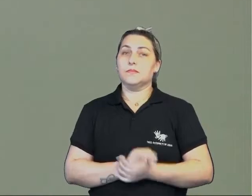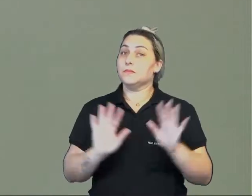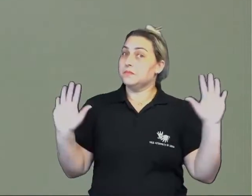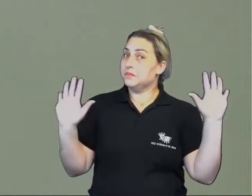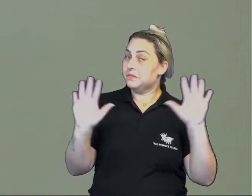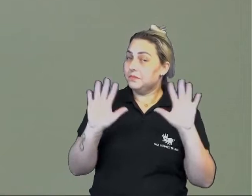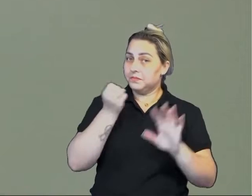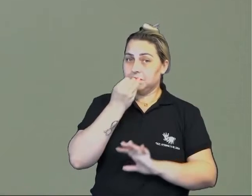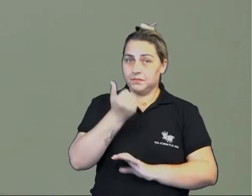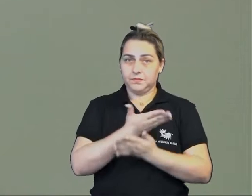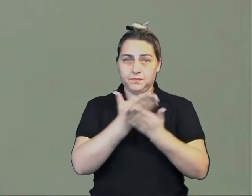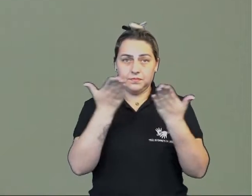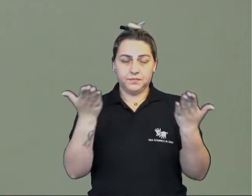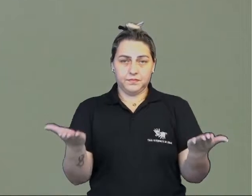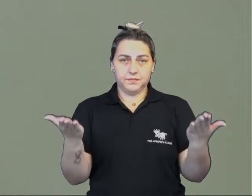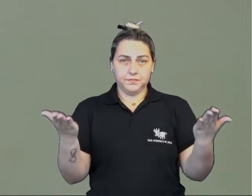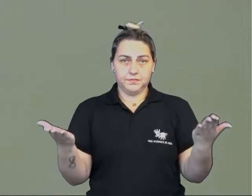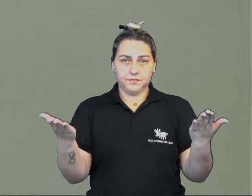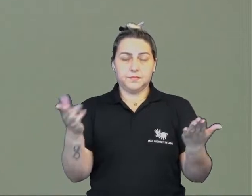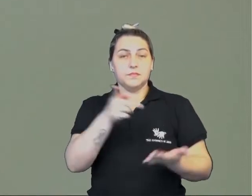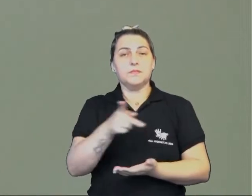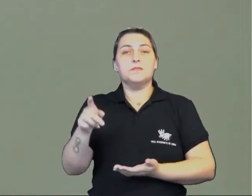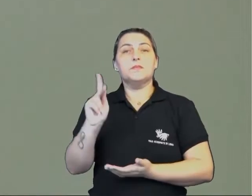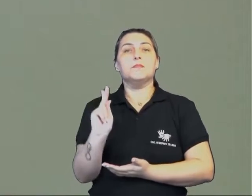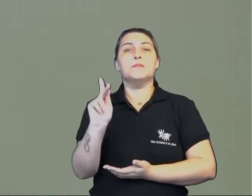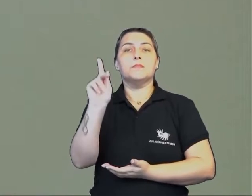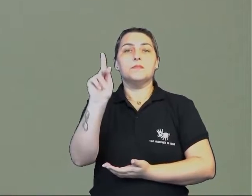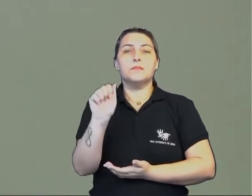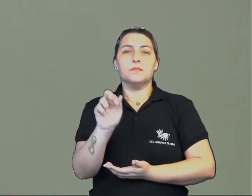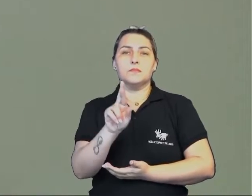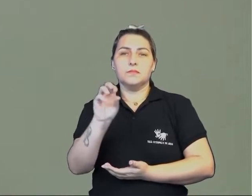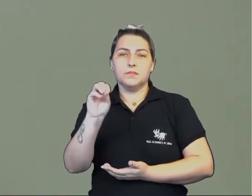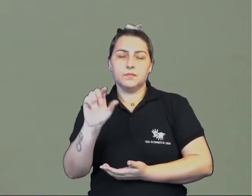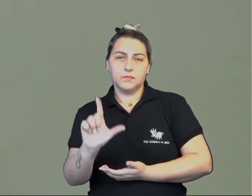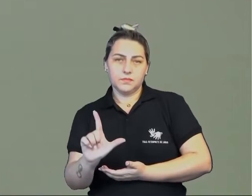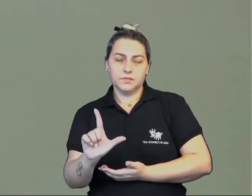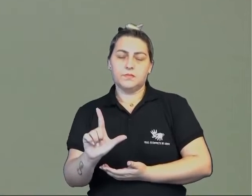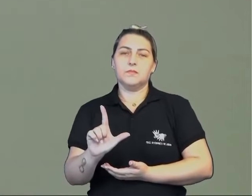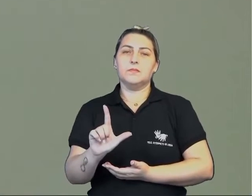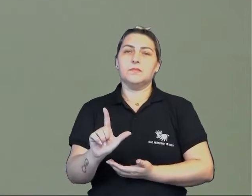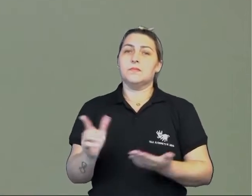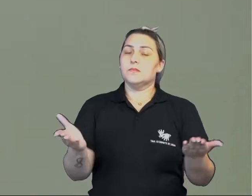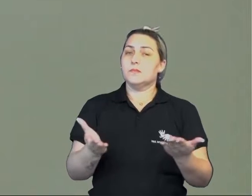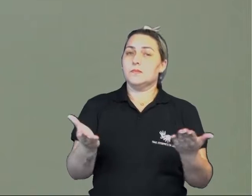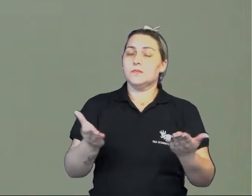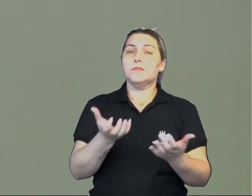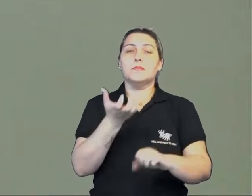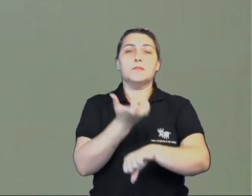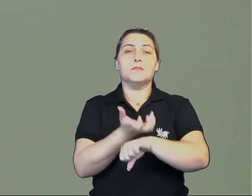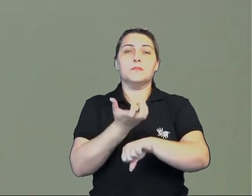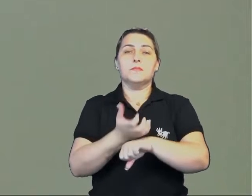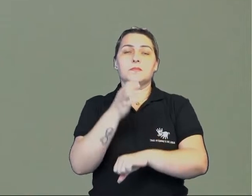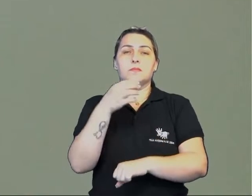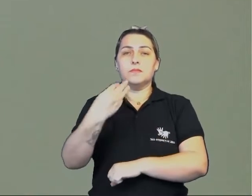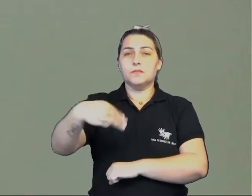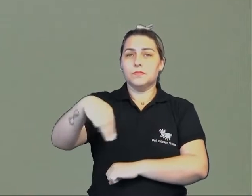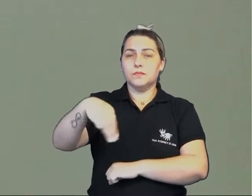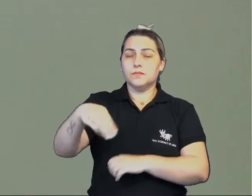Fala galerinha, tudo bem com vocês? Eu sou a professora Carol e essa é a nossa disciplina de